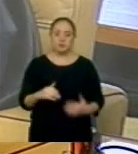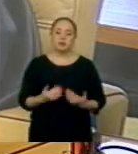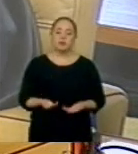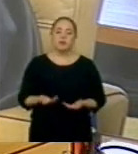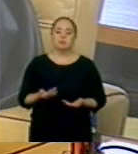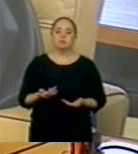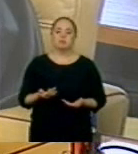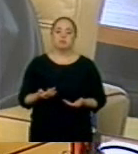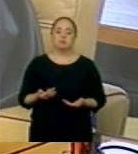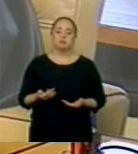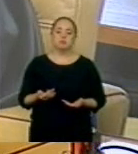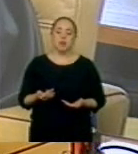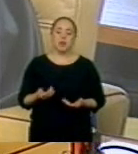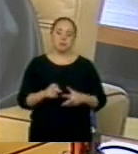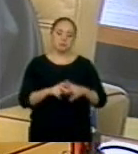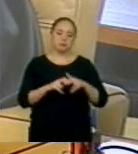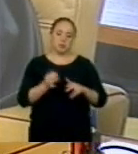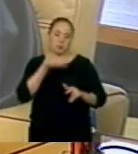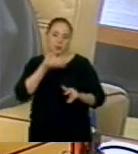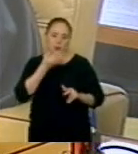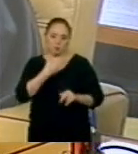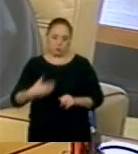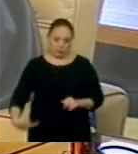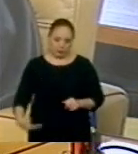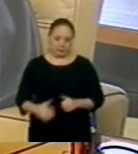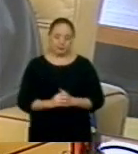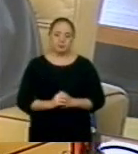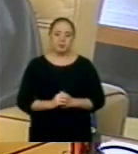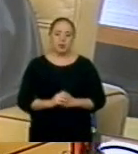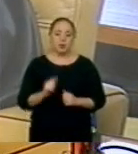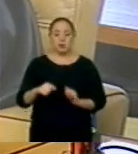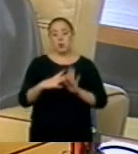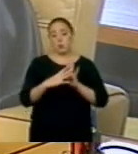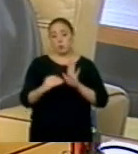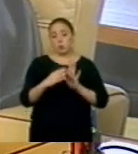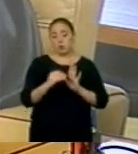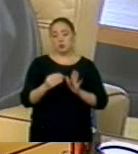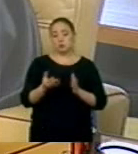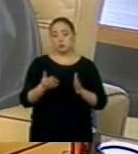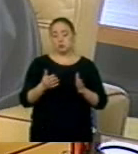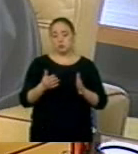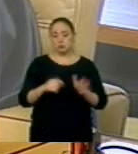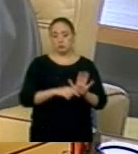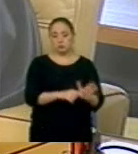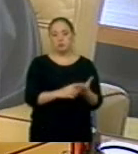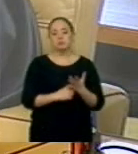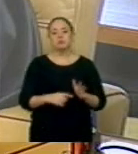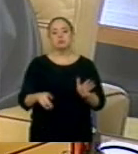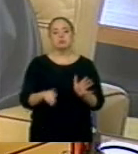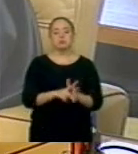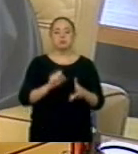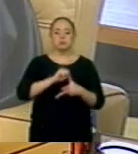dos apelos da opinião pública. Esse é um modelo de colaboração institucional a vigorar entre os